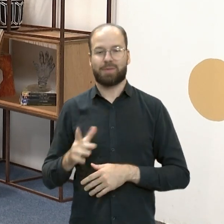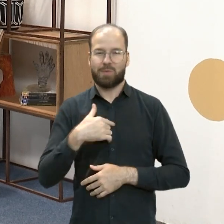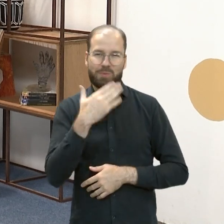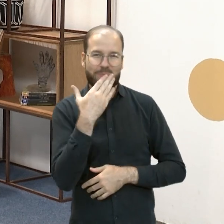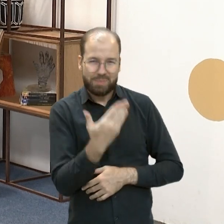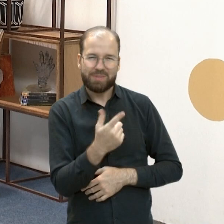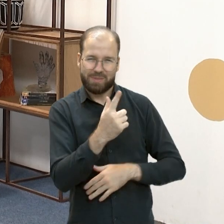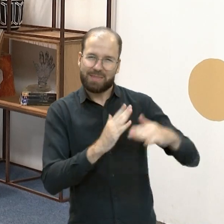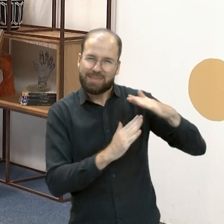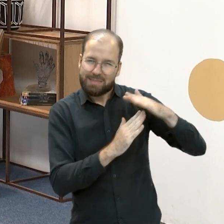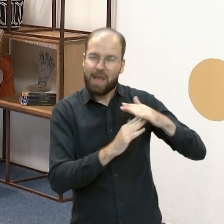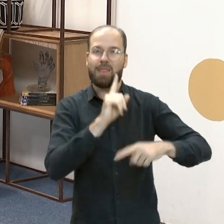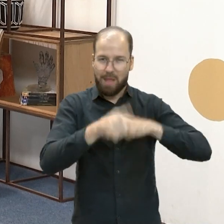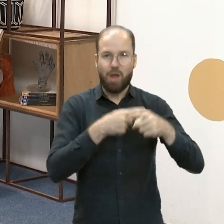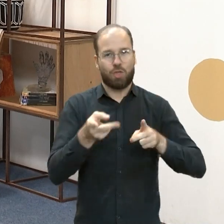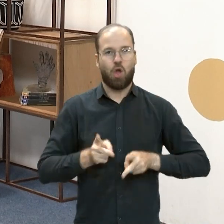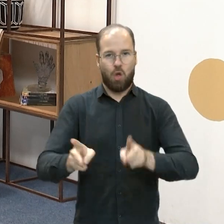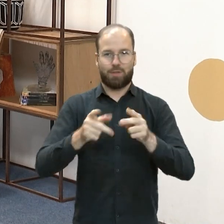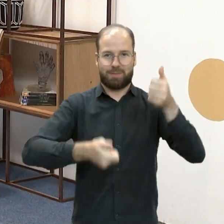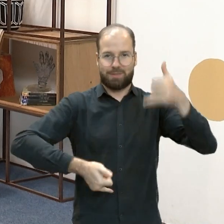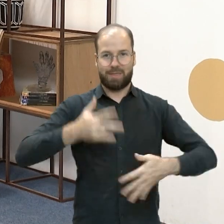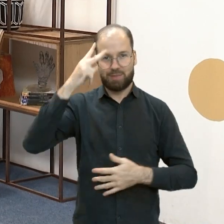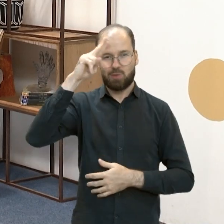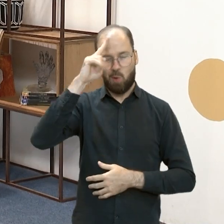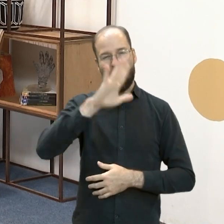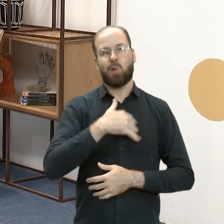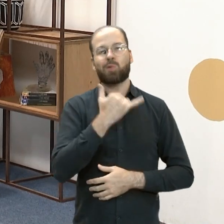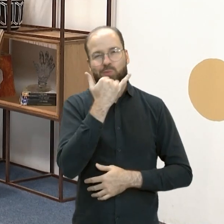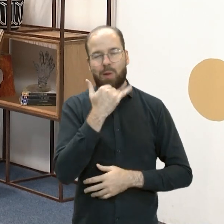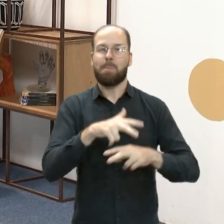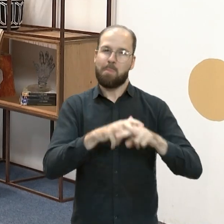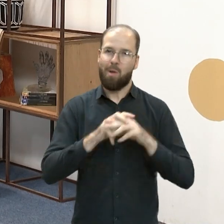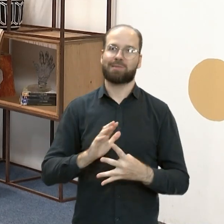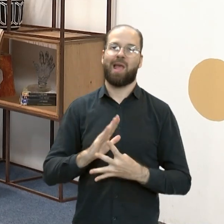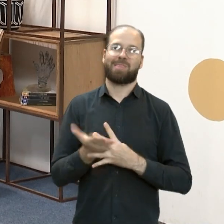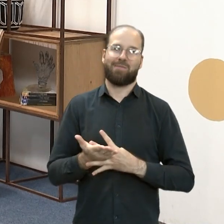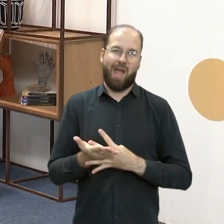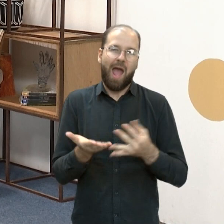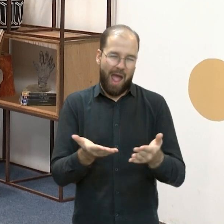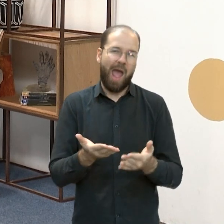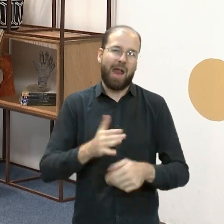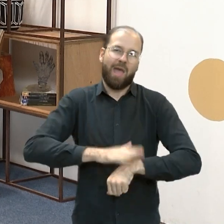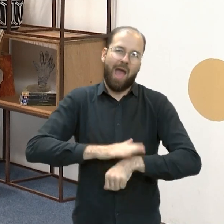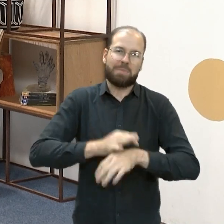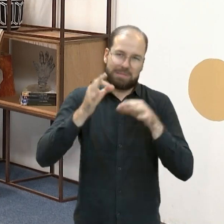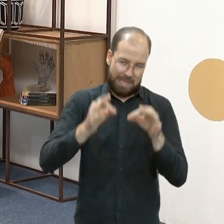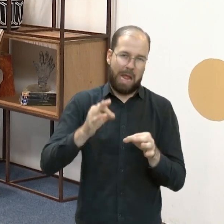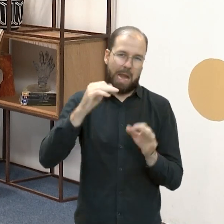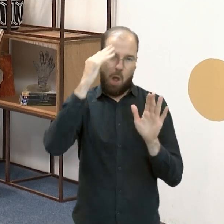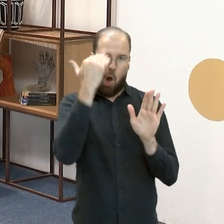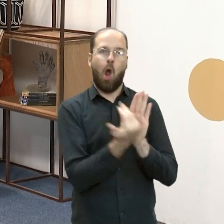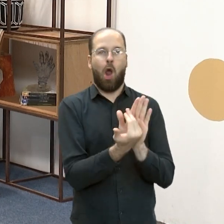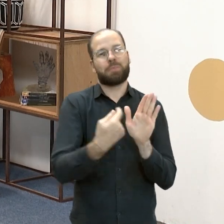Vou pedir para você continuar essa história daqui a pouquinho, só porque a gente tem que interromper esse bloco. A gente tem um tempinho aí a cumprir, né, na TV, mas eu volto a falar